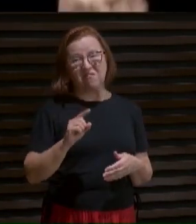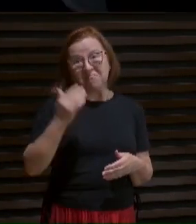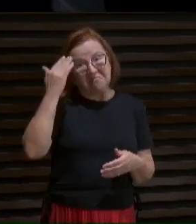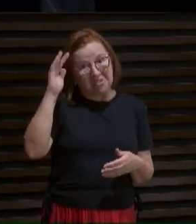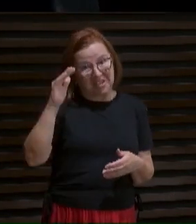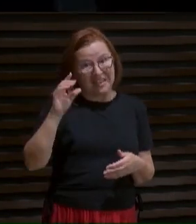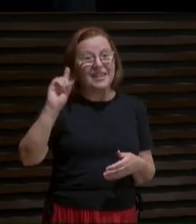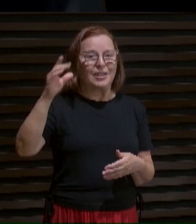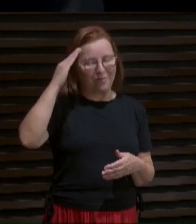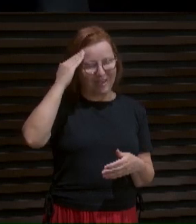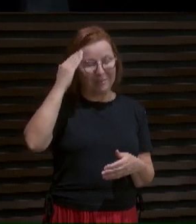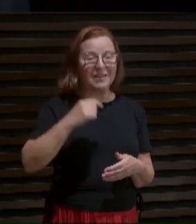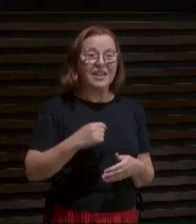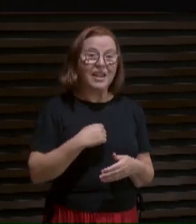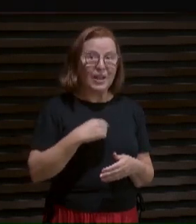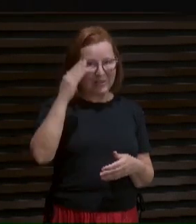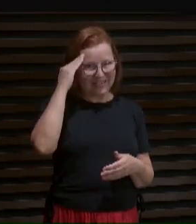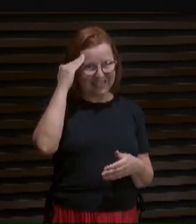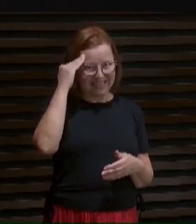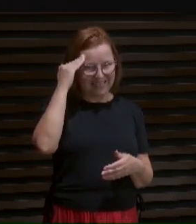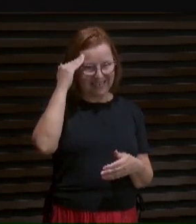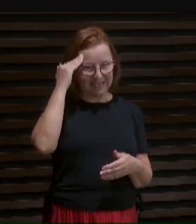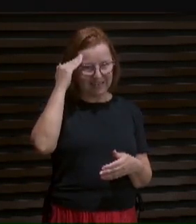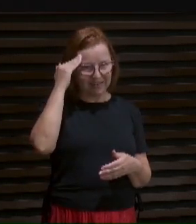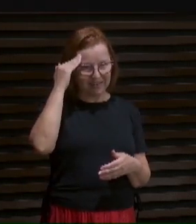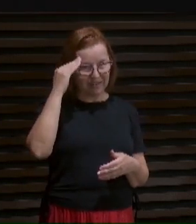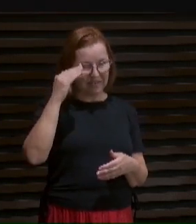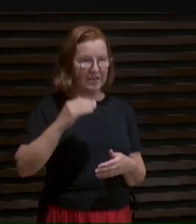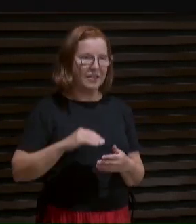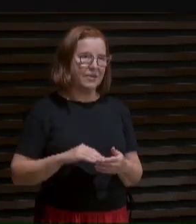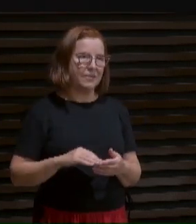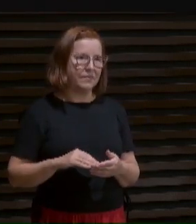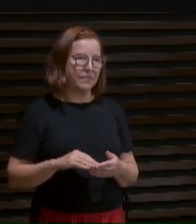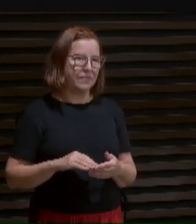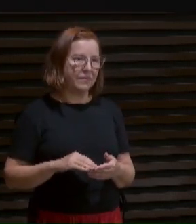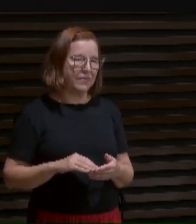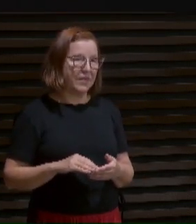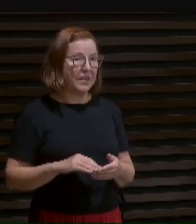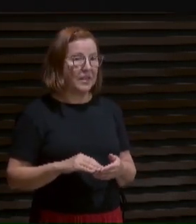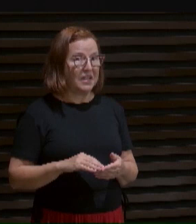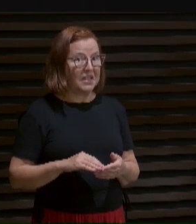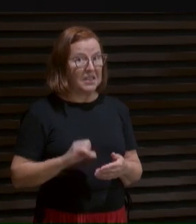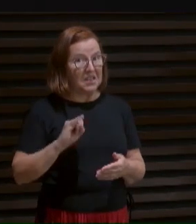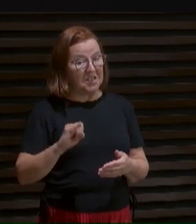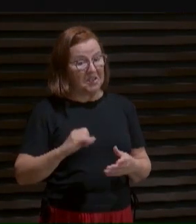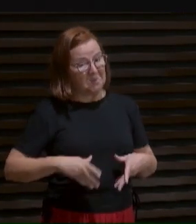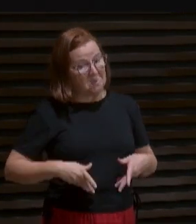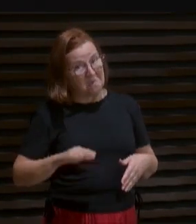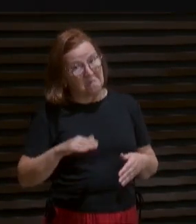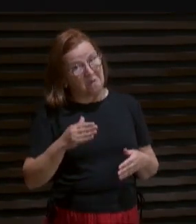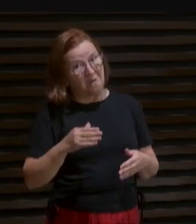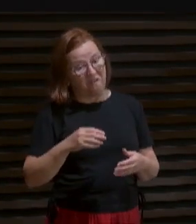que eu sei é que o tal homem, se no corpo ou fora do corpo, Deus o sabe,